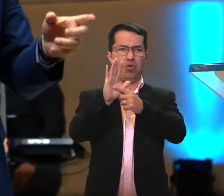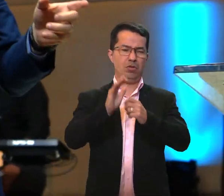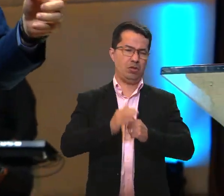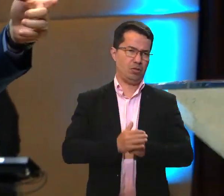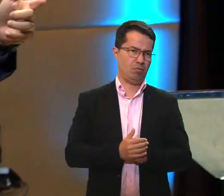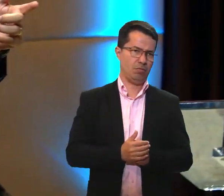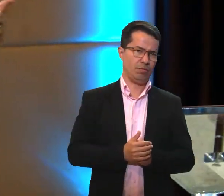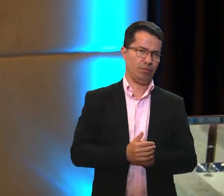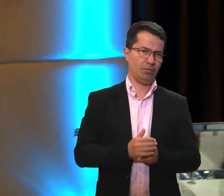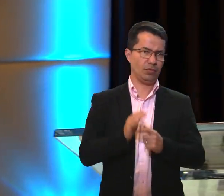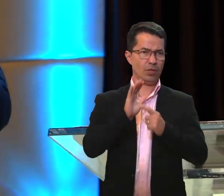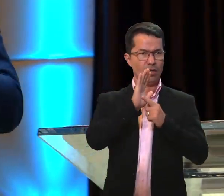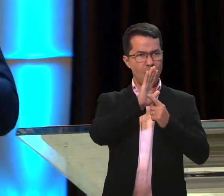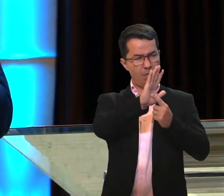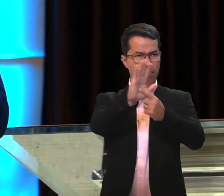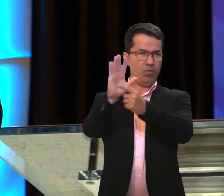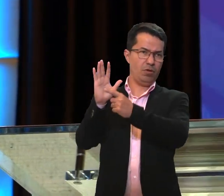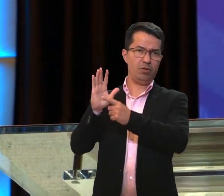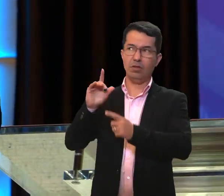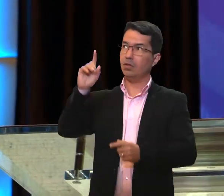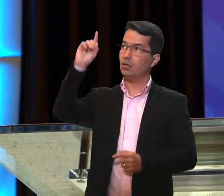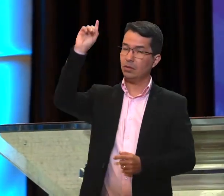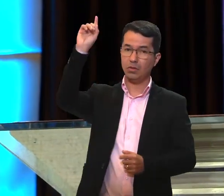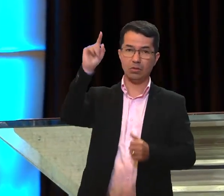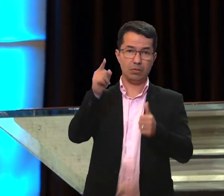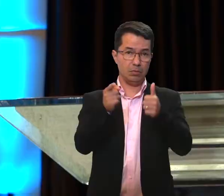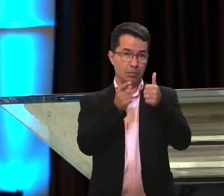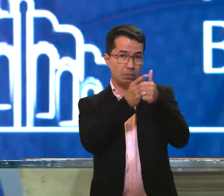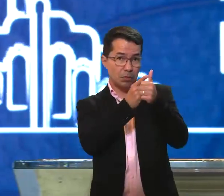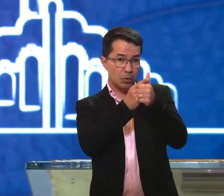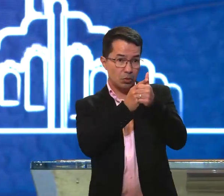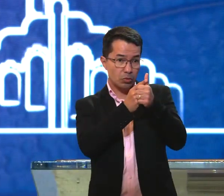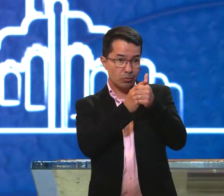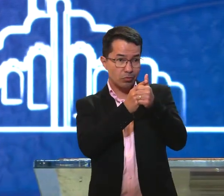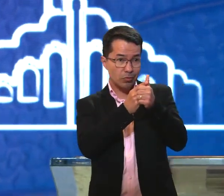que nesse processo de cura Deus teve que primeiro tratar seu coração.